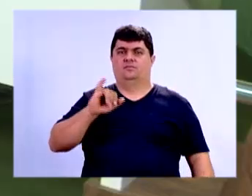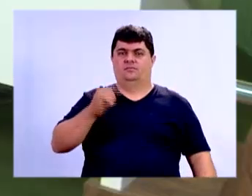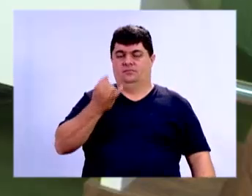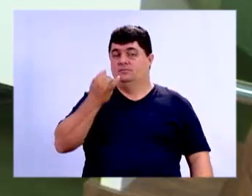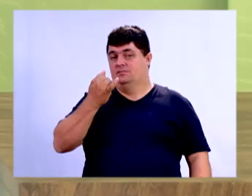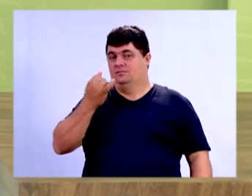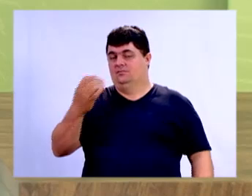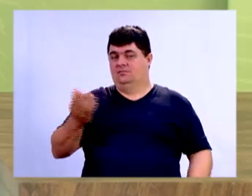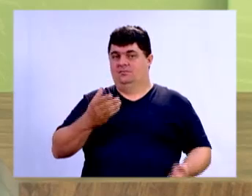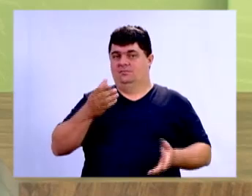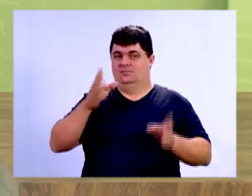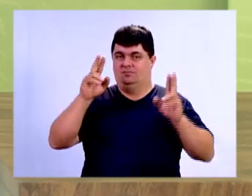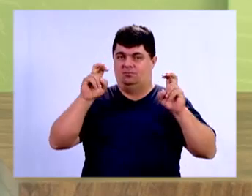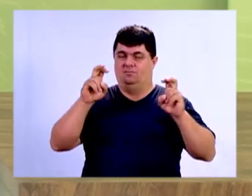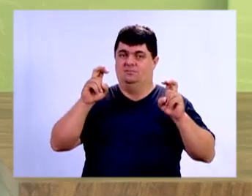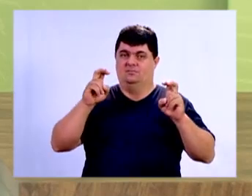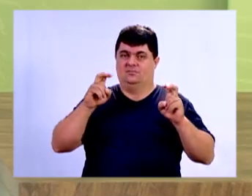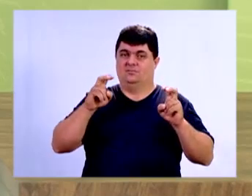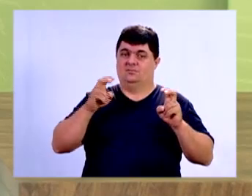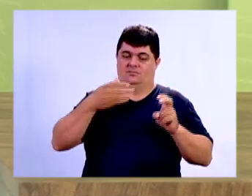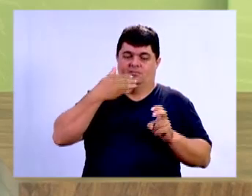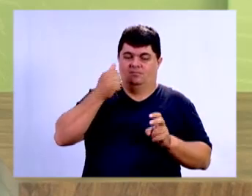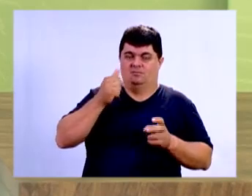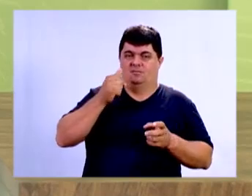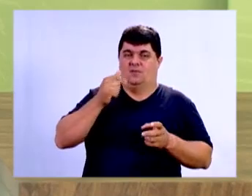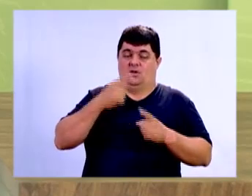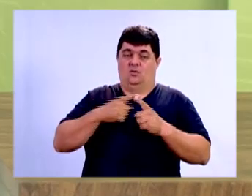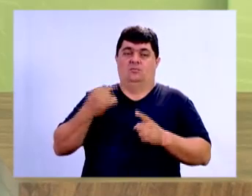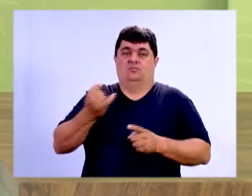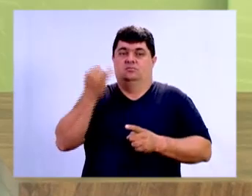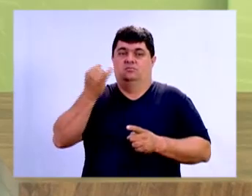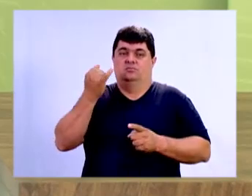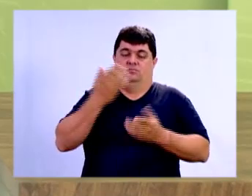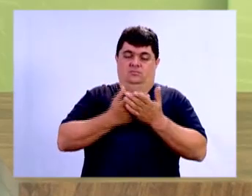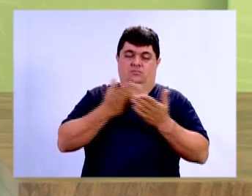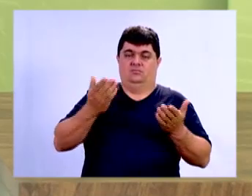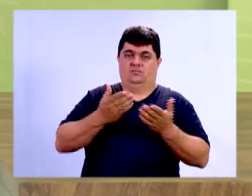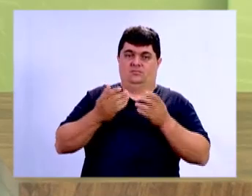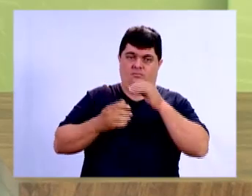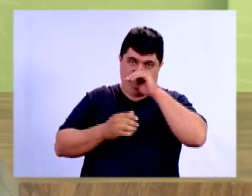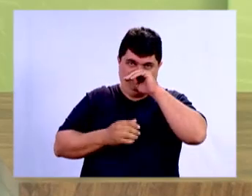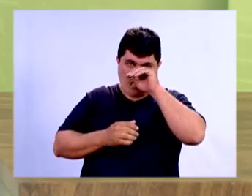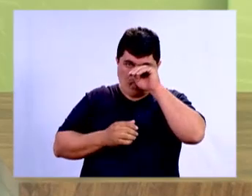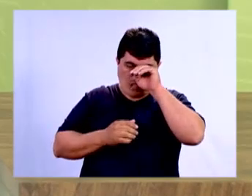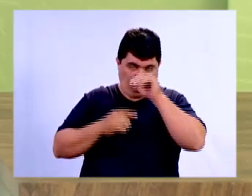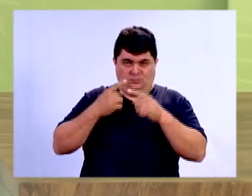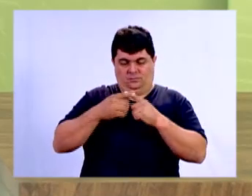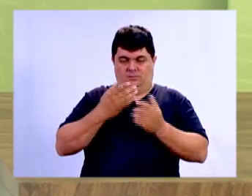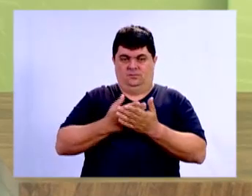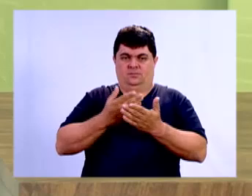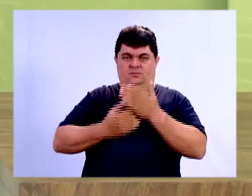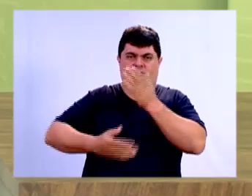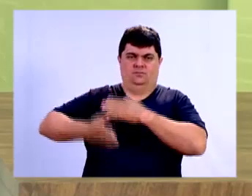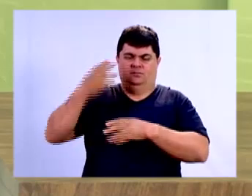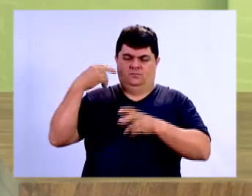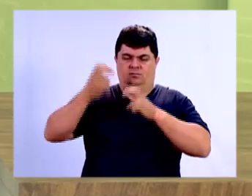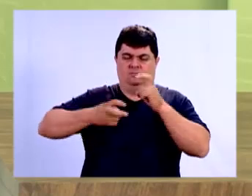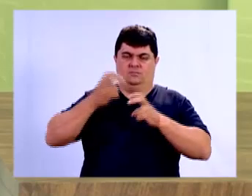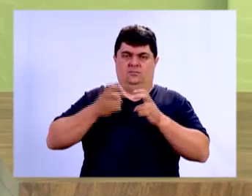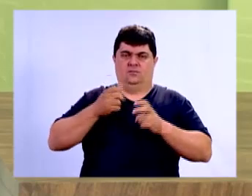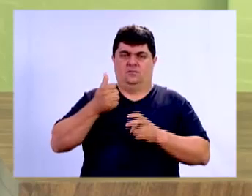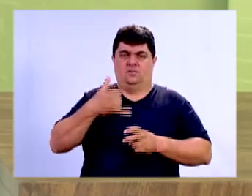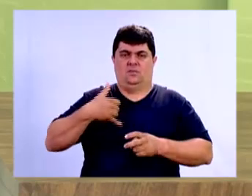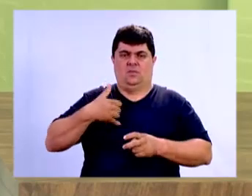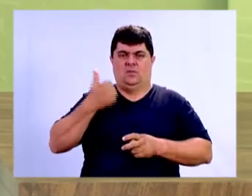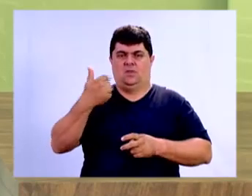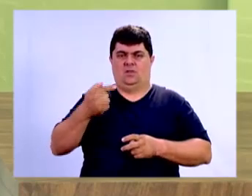adendo, que enfatizar o que o senhor está falando, que é tão importante essas aulas que nós estamos tendo. Porque quando eu comecei a mexer com informática, eu comecei com